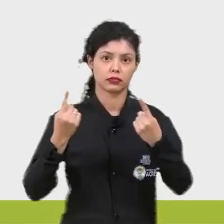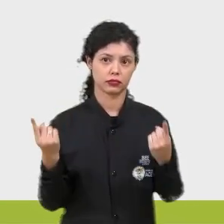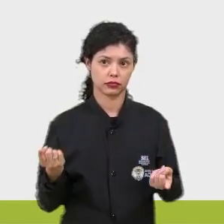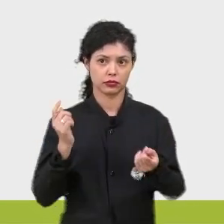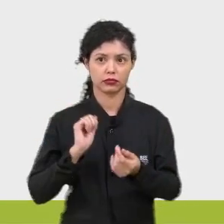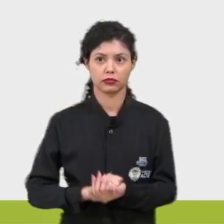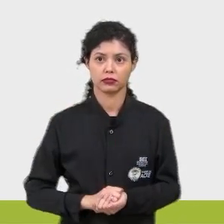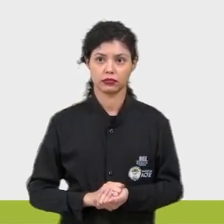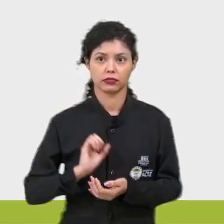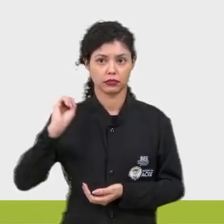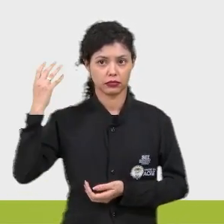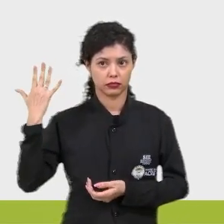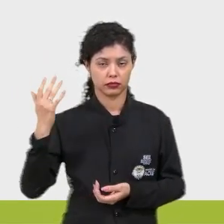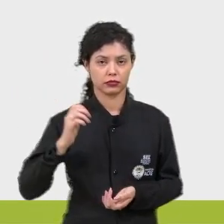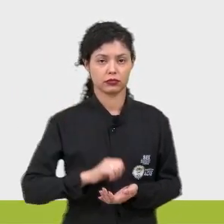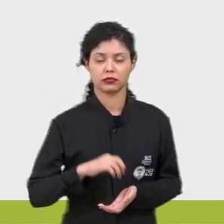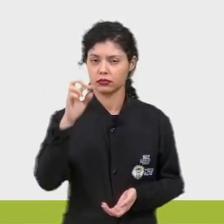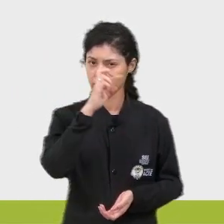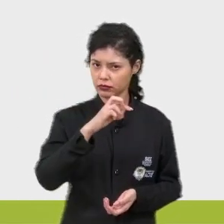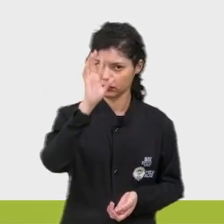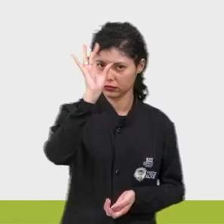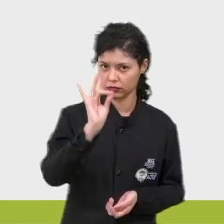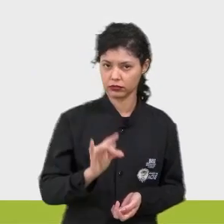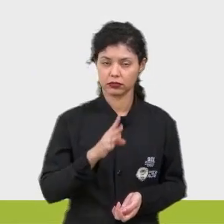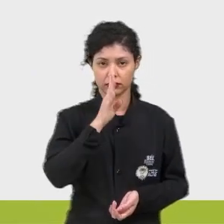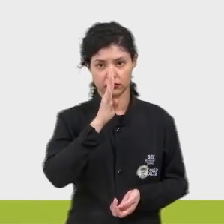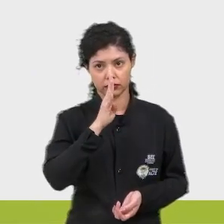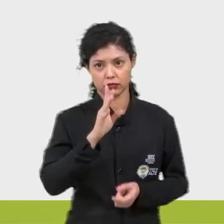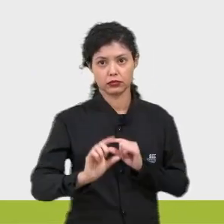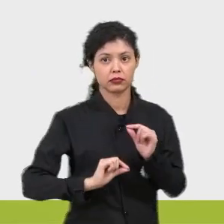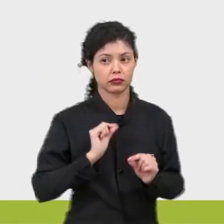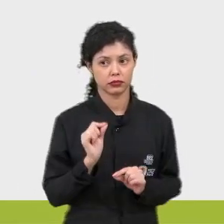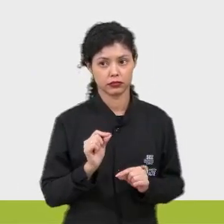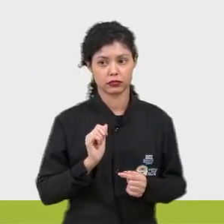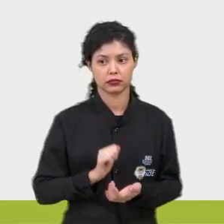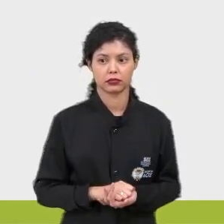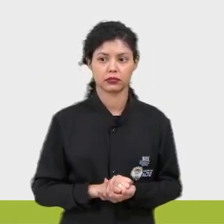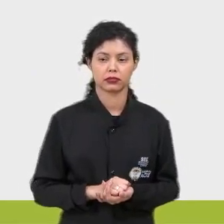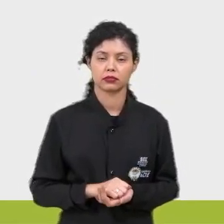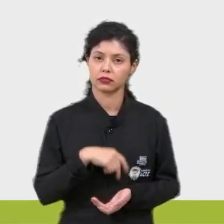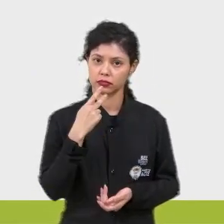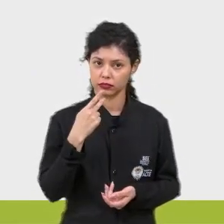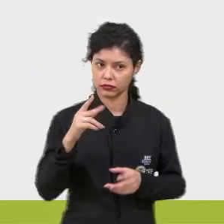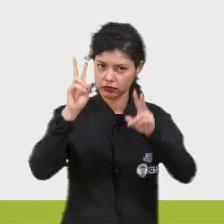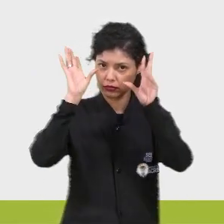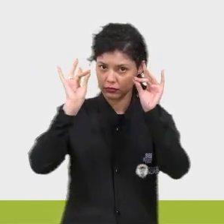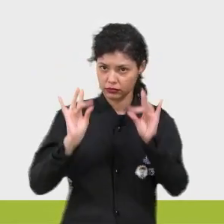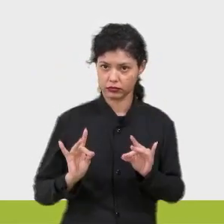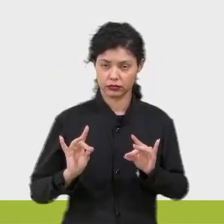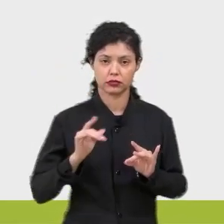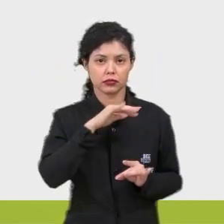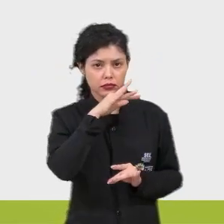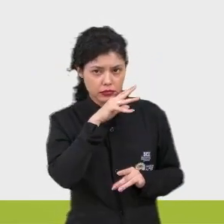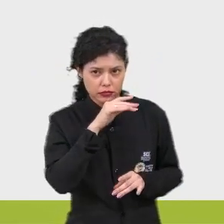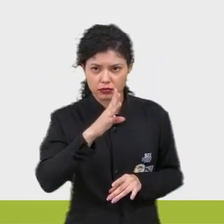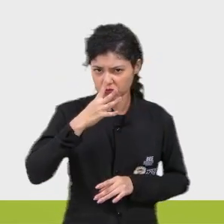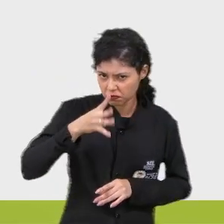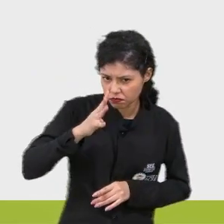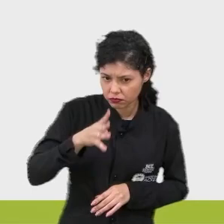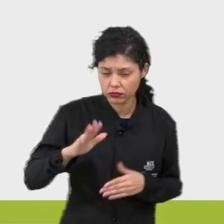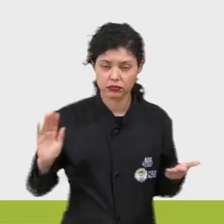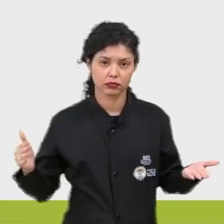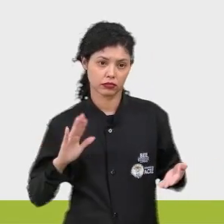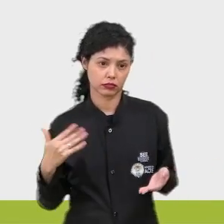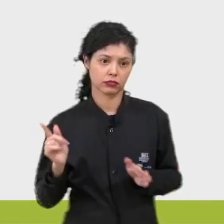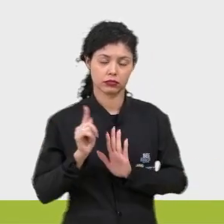no caso aí, trazendo uma análise, né, uma crítica. Pessoa crítica falar aspectos ruins? Não. Criticar, né, quando nós